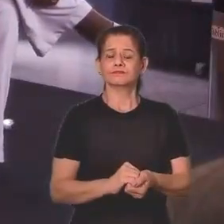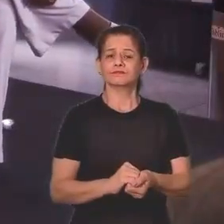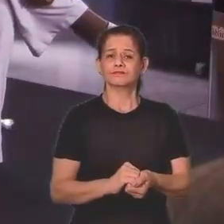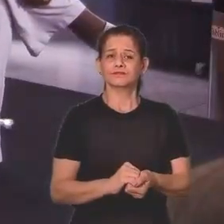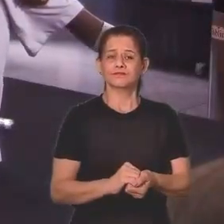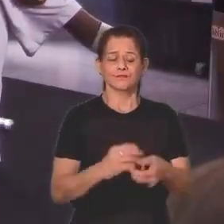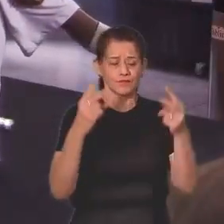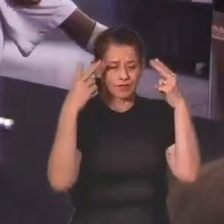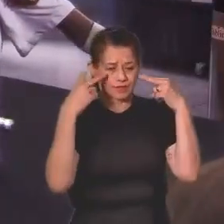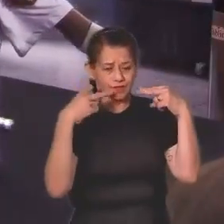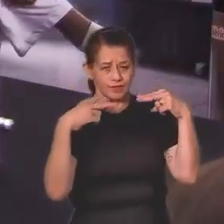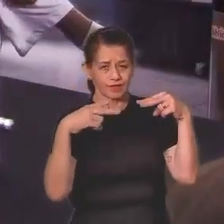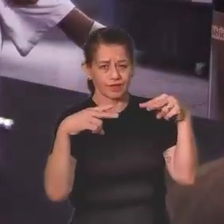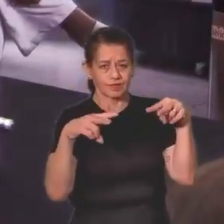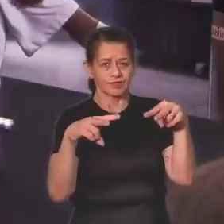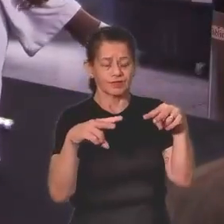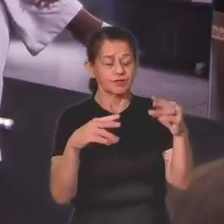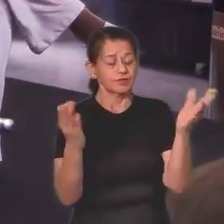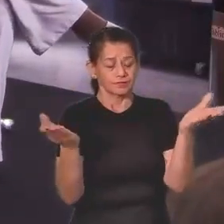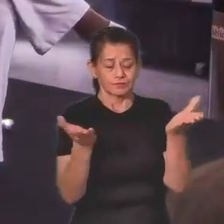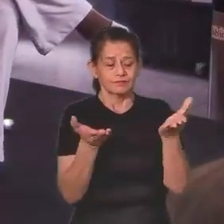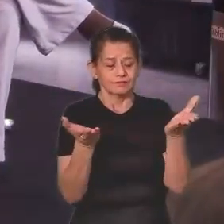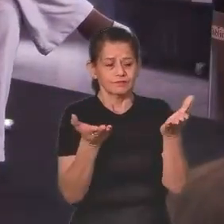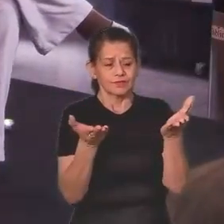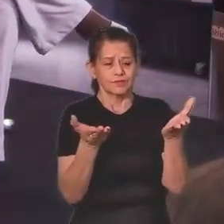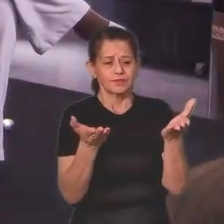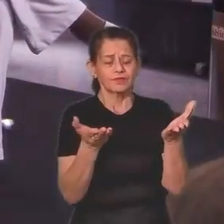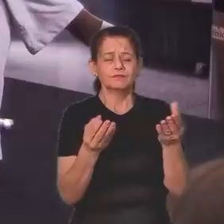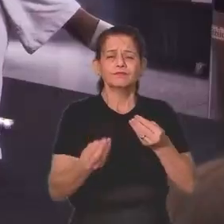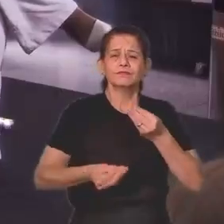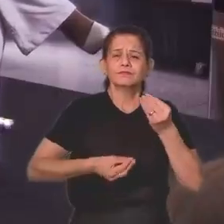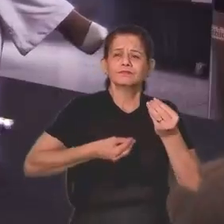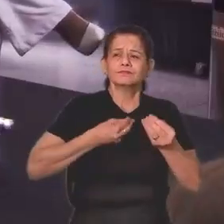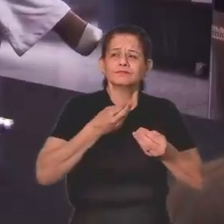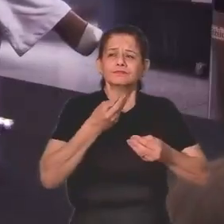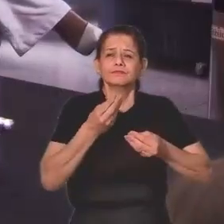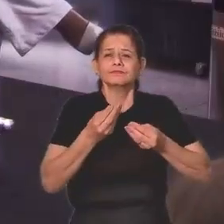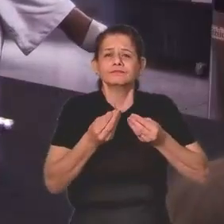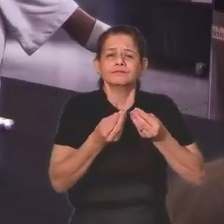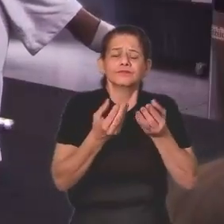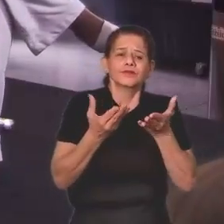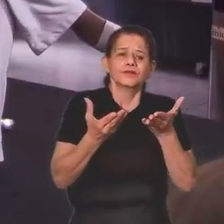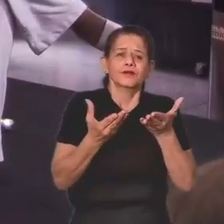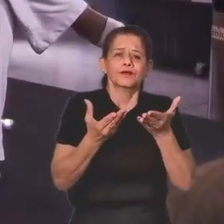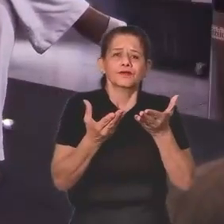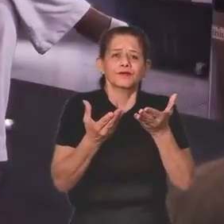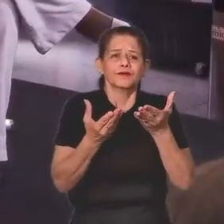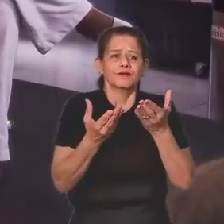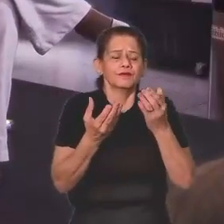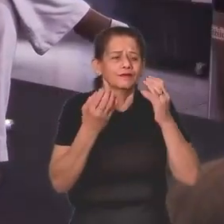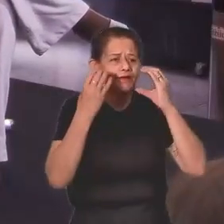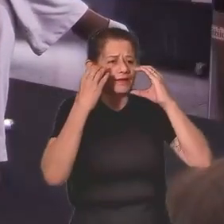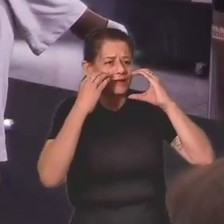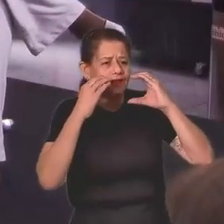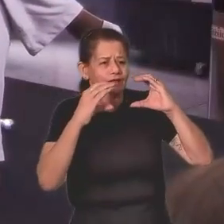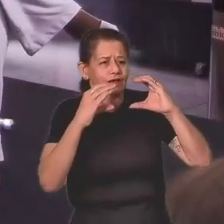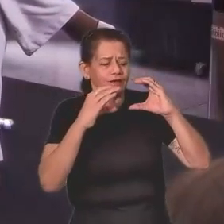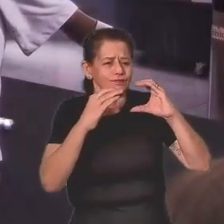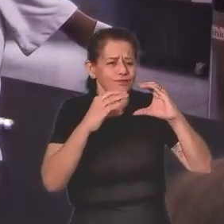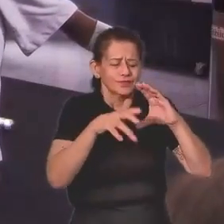Eu vejo a escrevivência hoje como um canal de fuga,